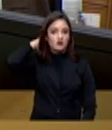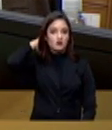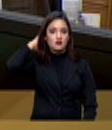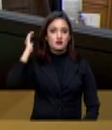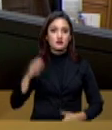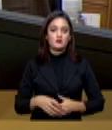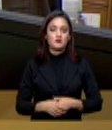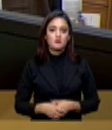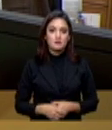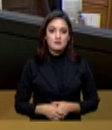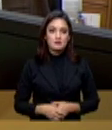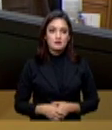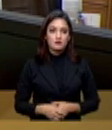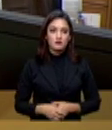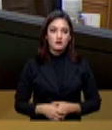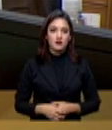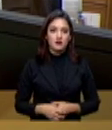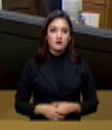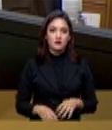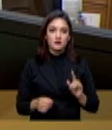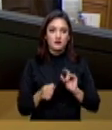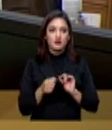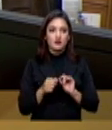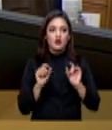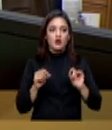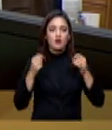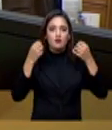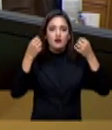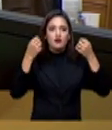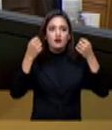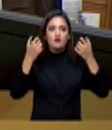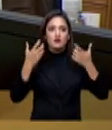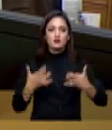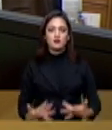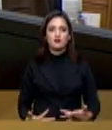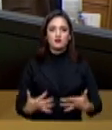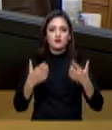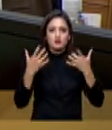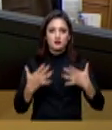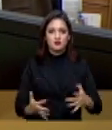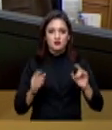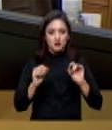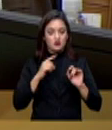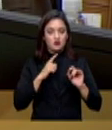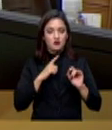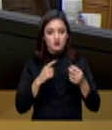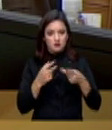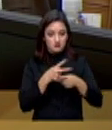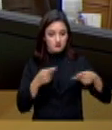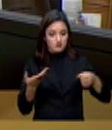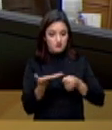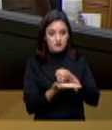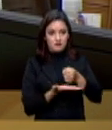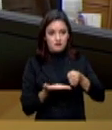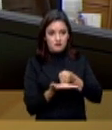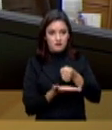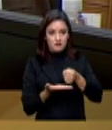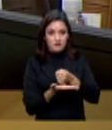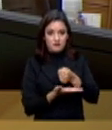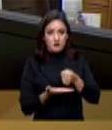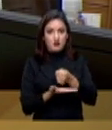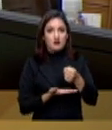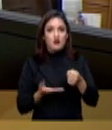como não podia deixar de ser uma explicitação escorreita das premissas e